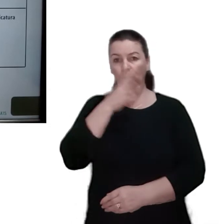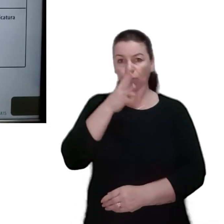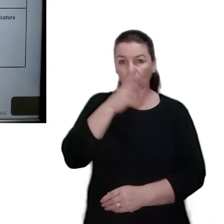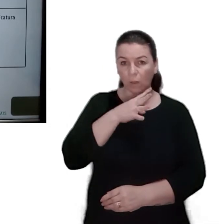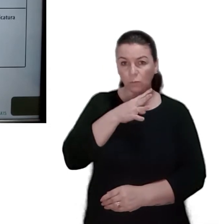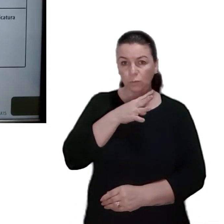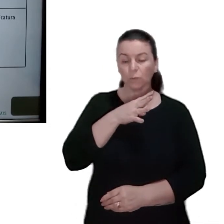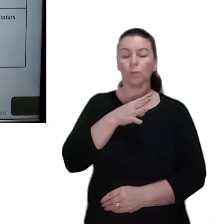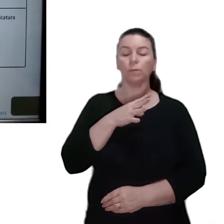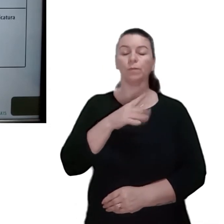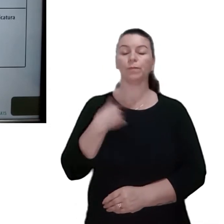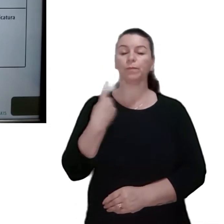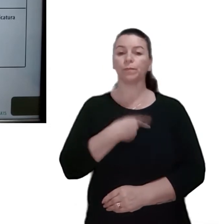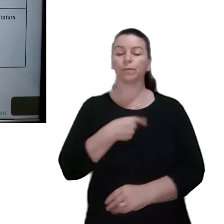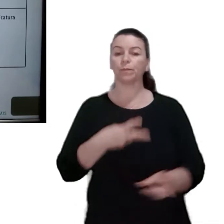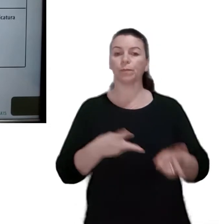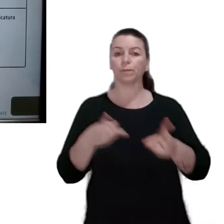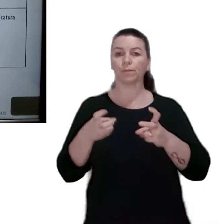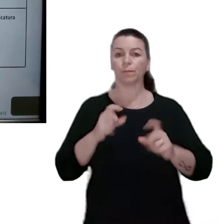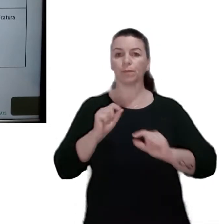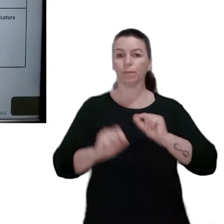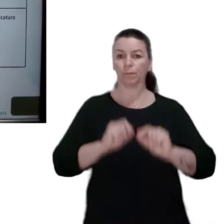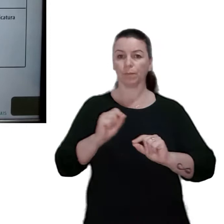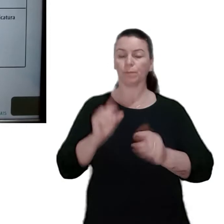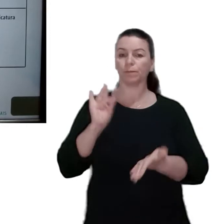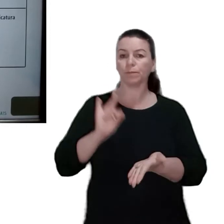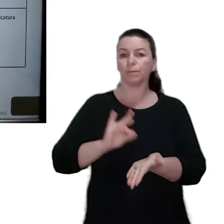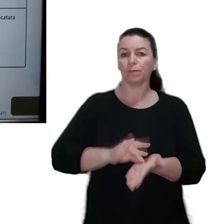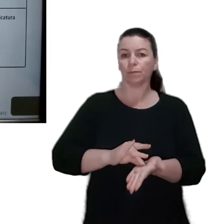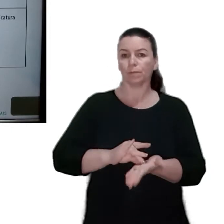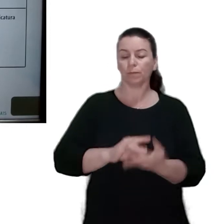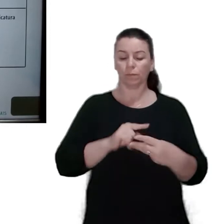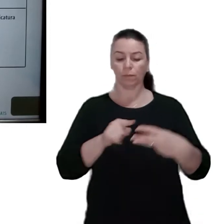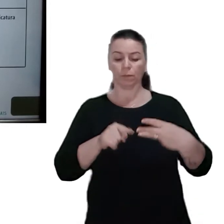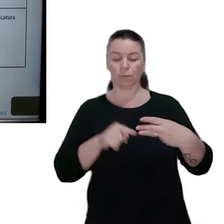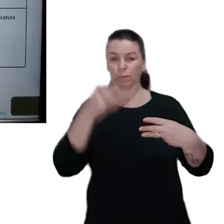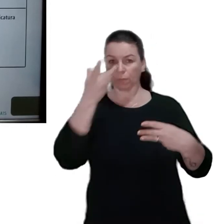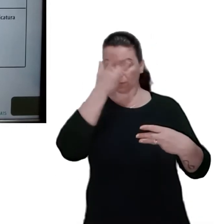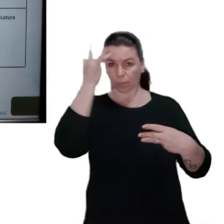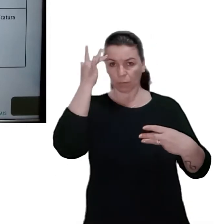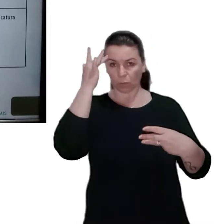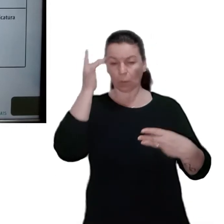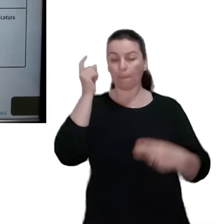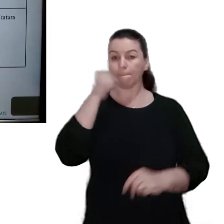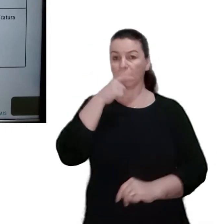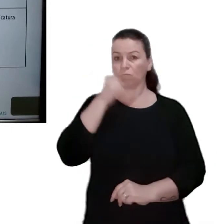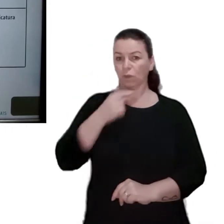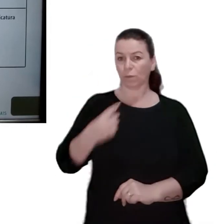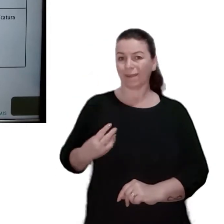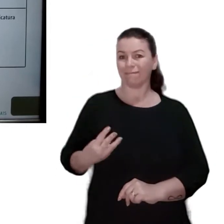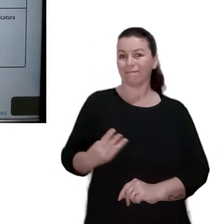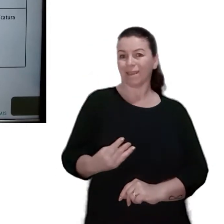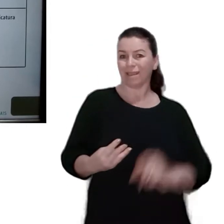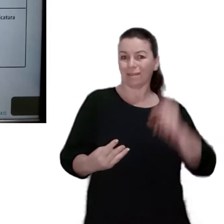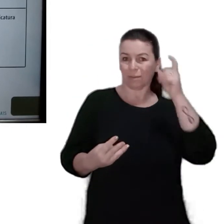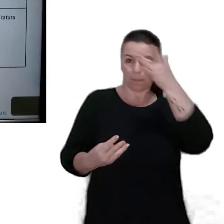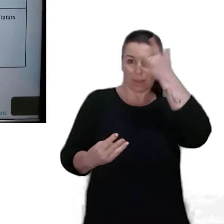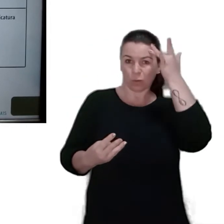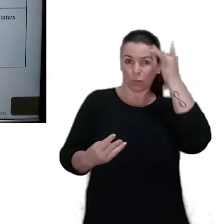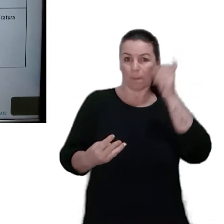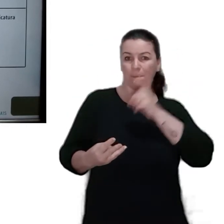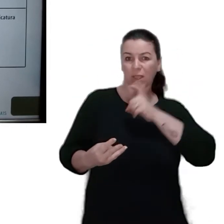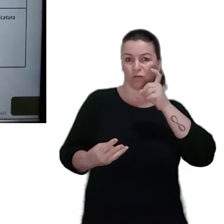mentira, a gente observa que exatamente 3 pessoas mentiram. Então aqui está a